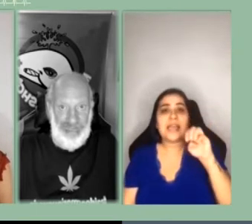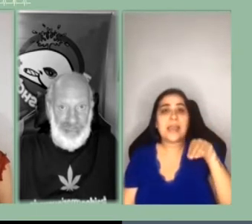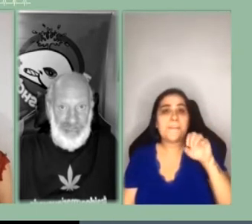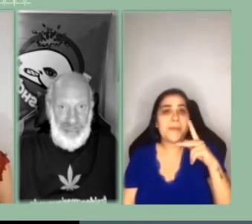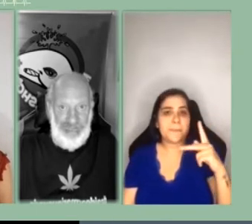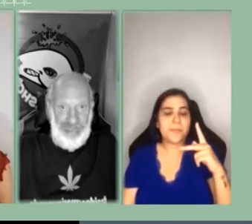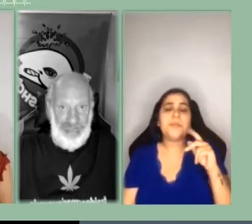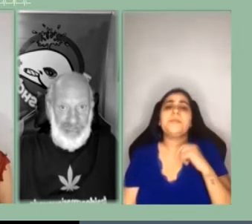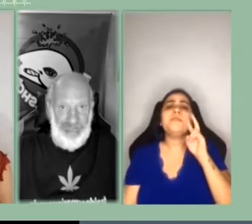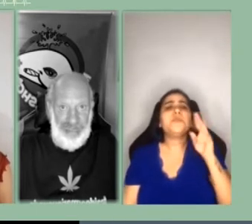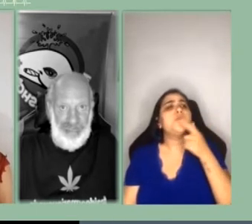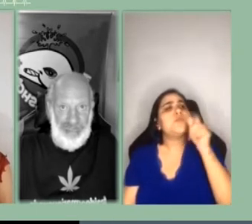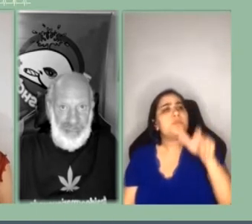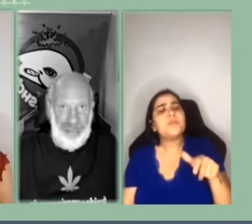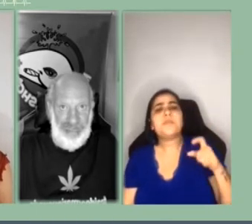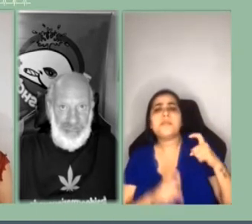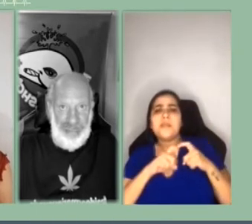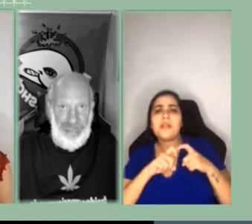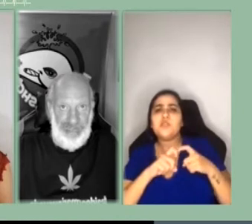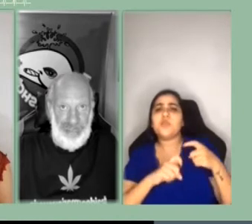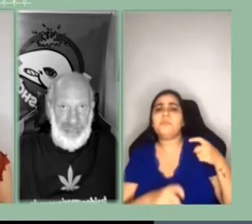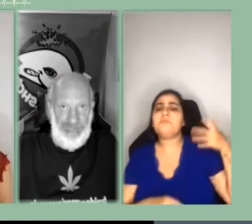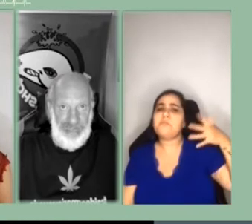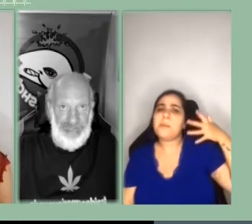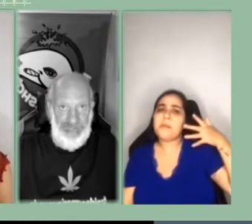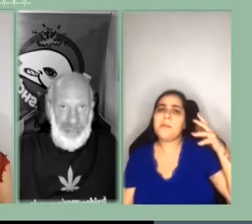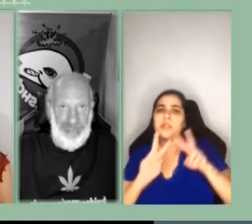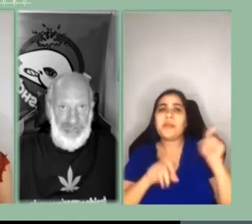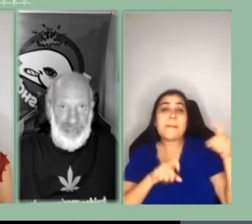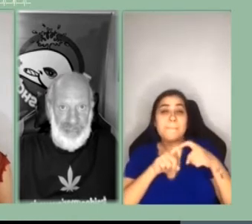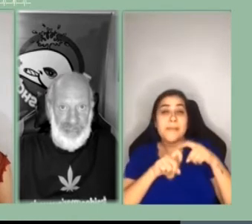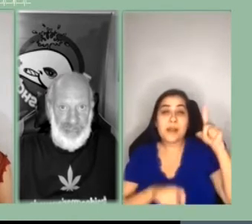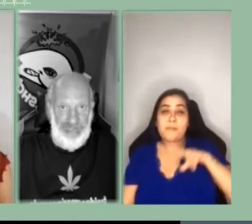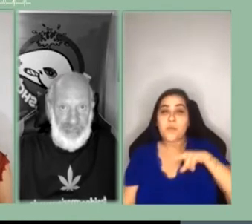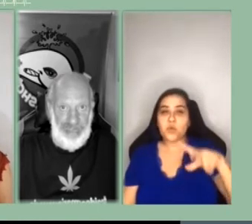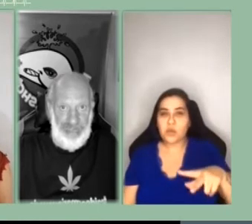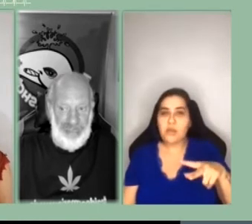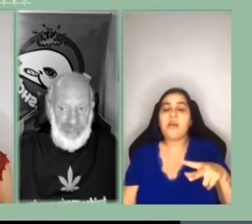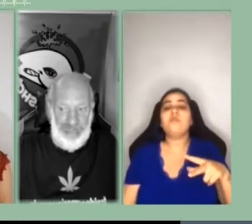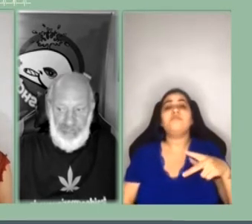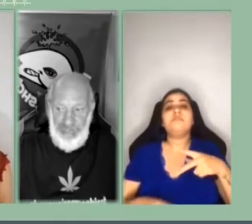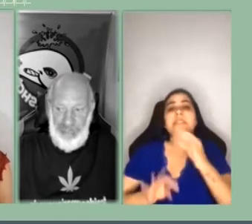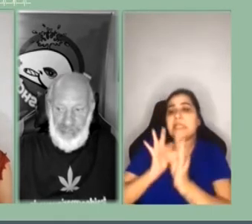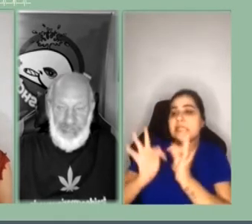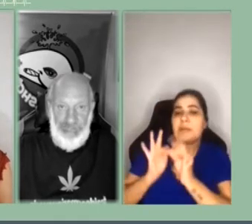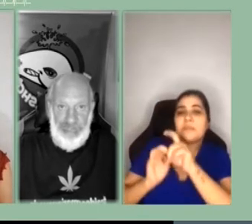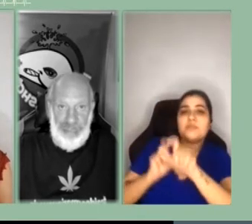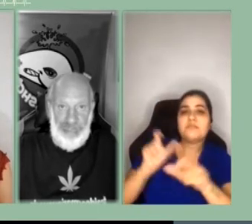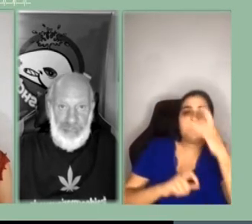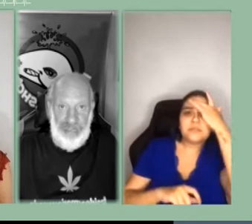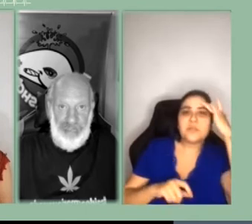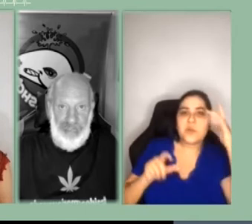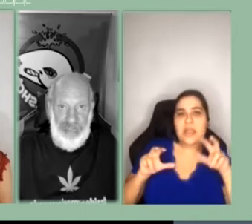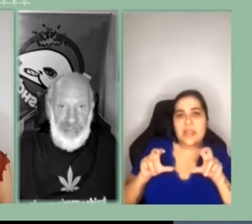um médico falando sobre... ele era um médico de Portugal, que ele tratava pacientes de câncer